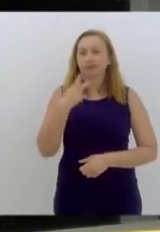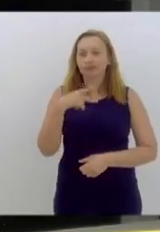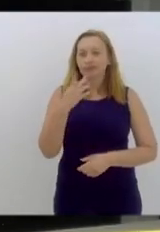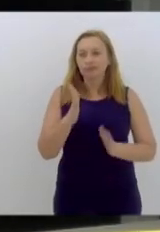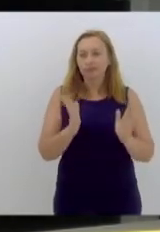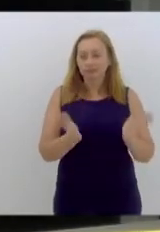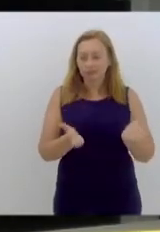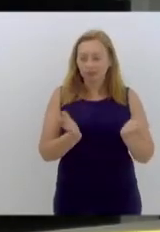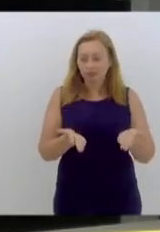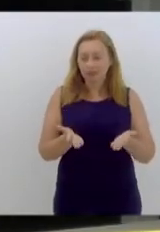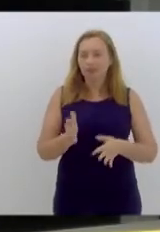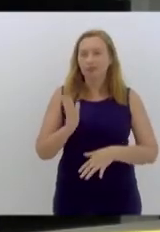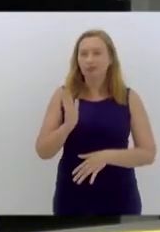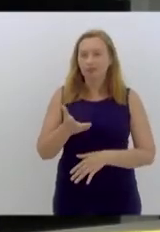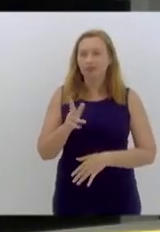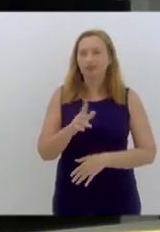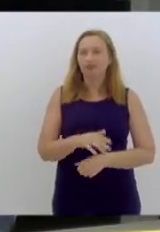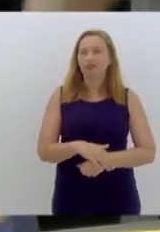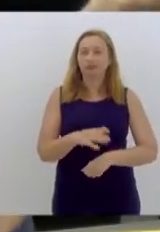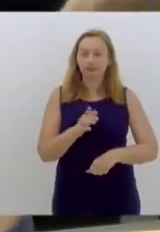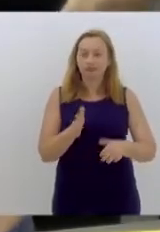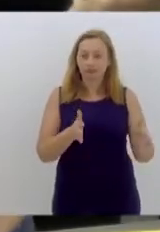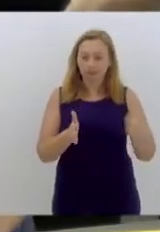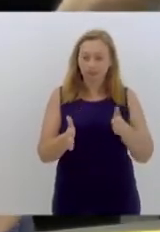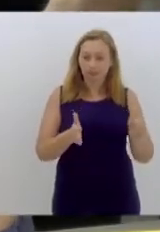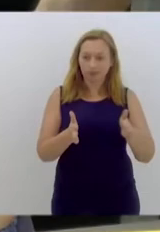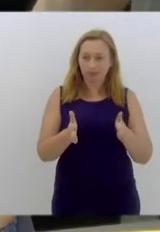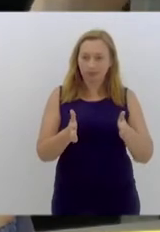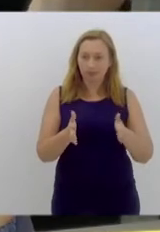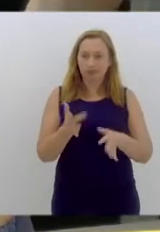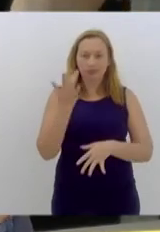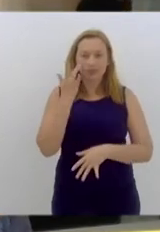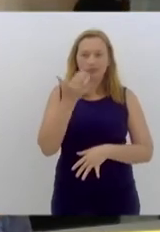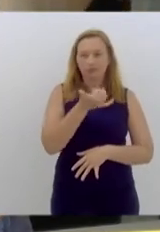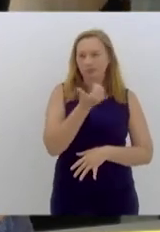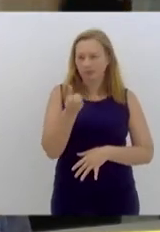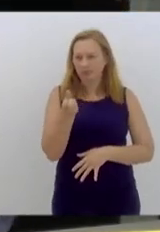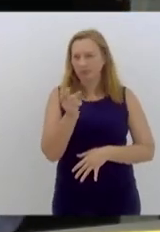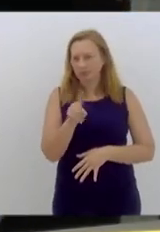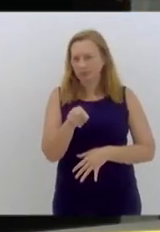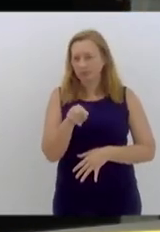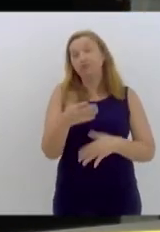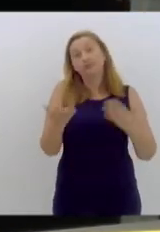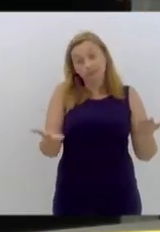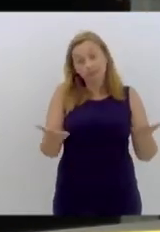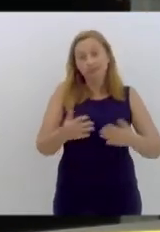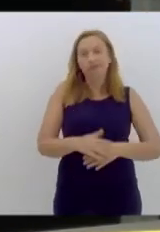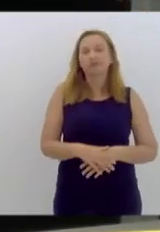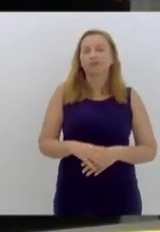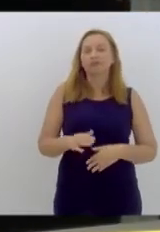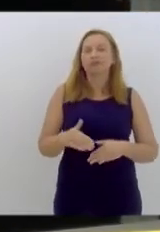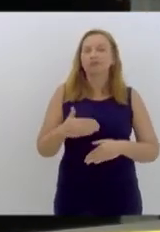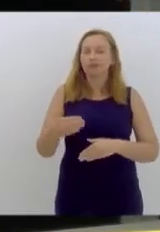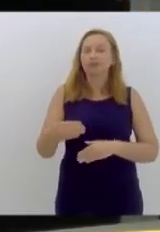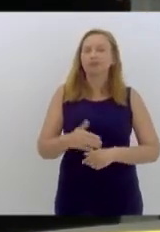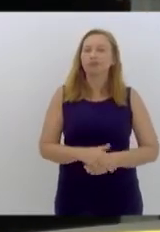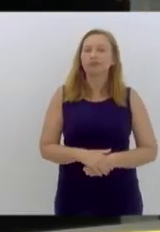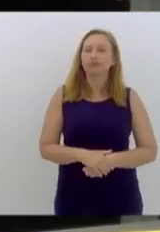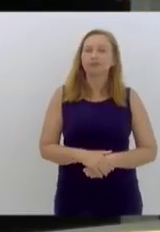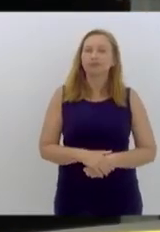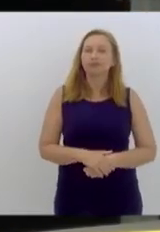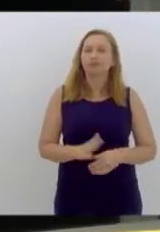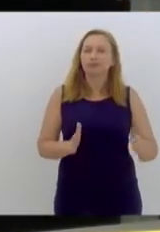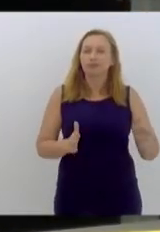agora, já ultrapassamos o prazo, né? Seria, se não me engano, dia 16, né? Então, já ultrapassamos o